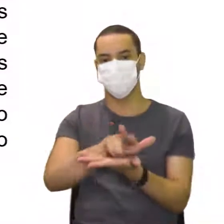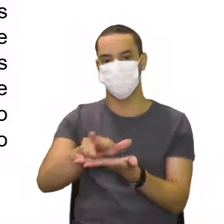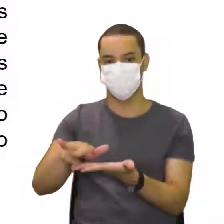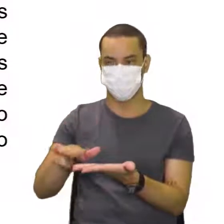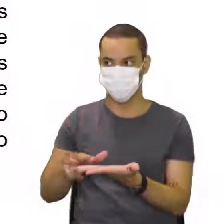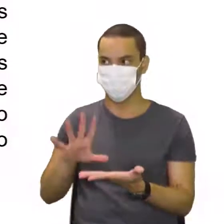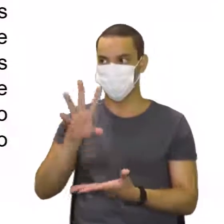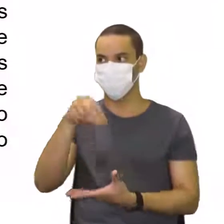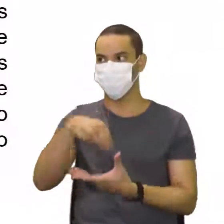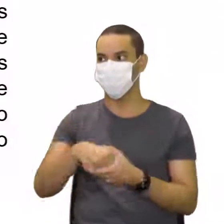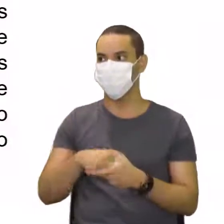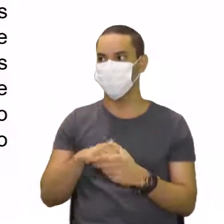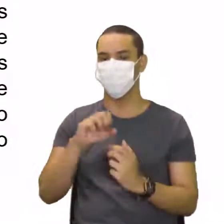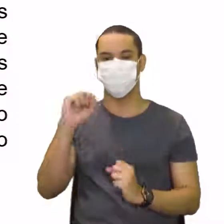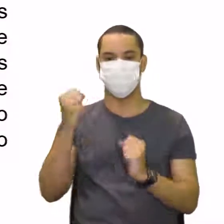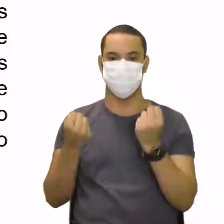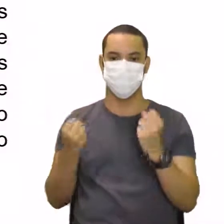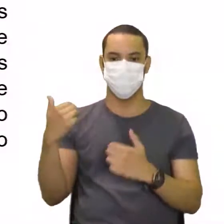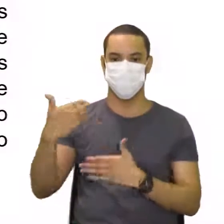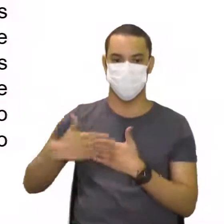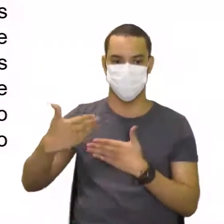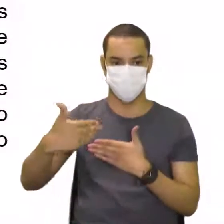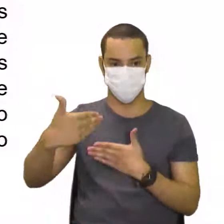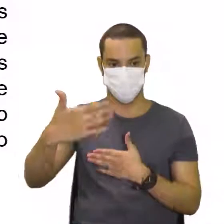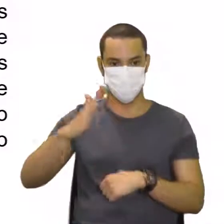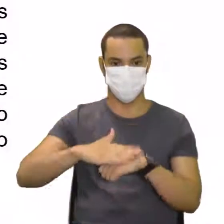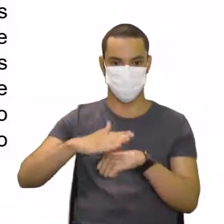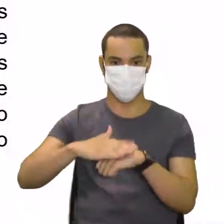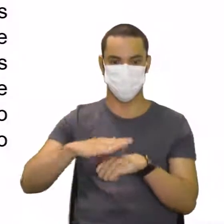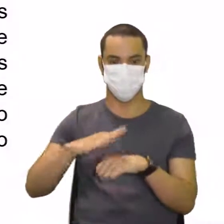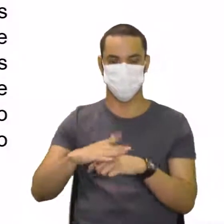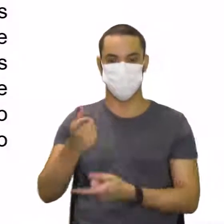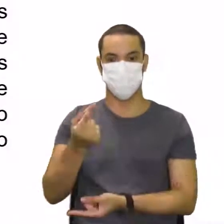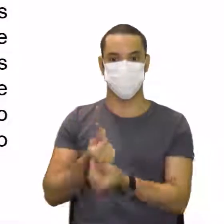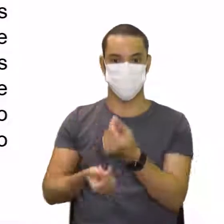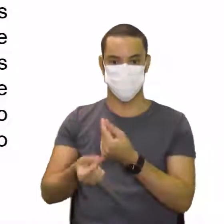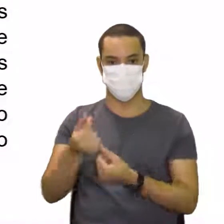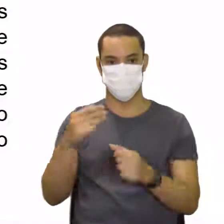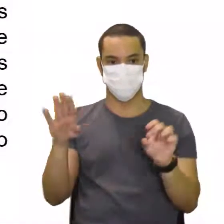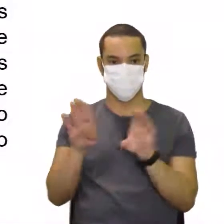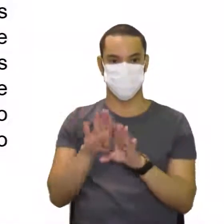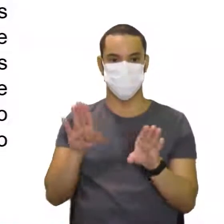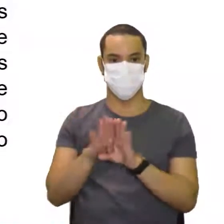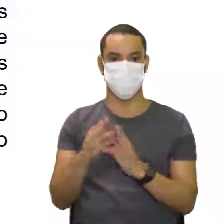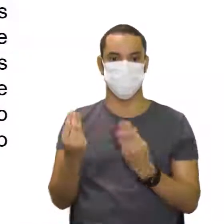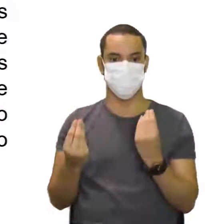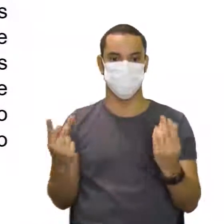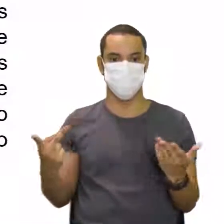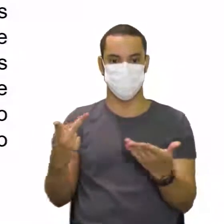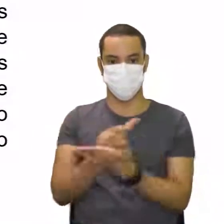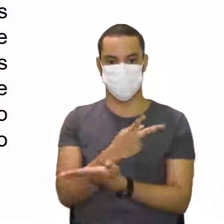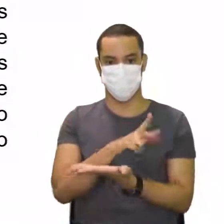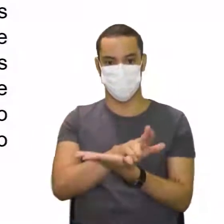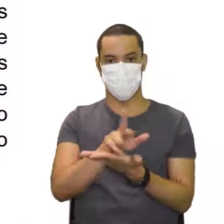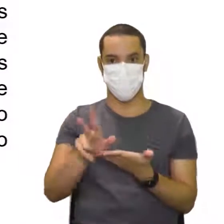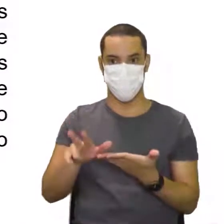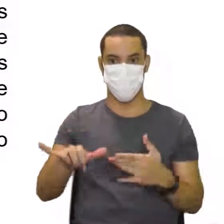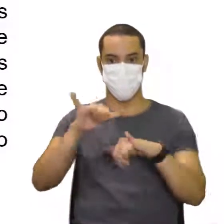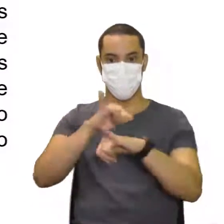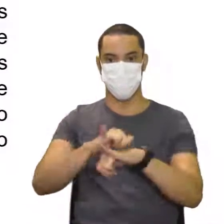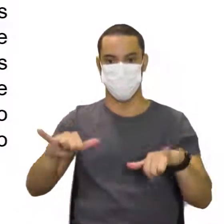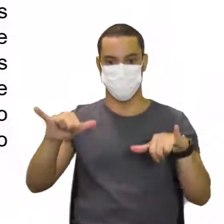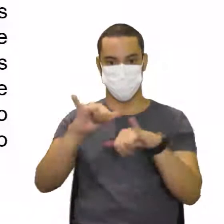na indústria, no processo de automação, no comércio, no gerenciamento das diversas formas de